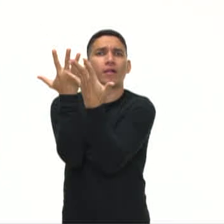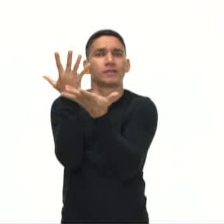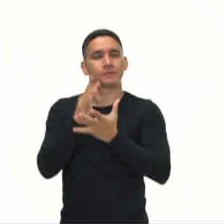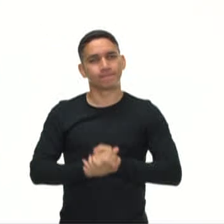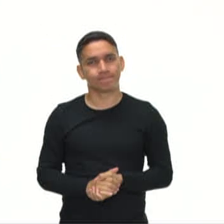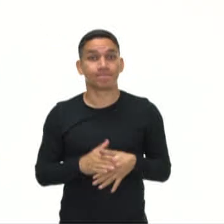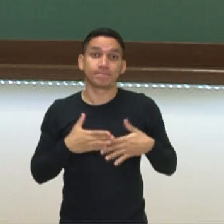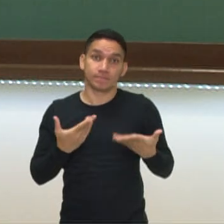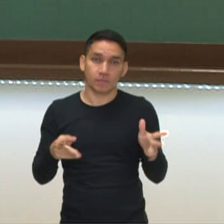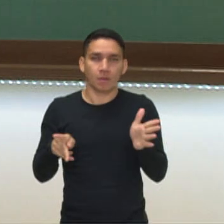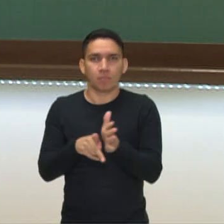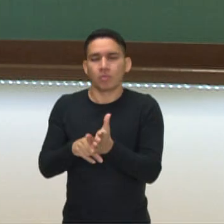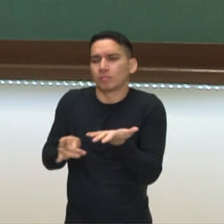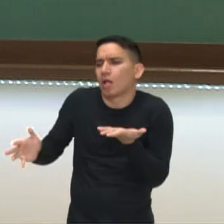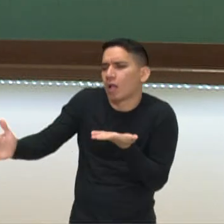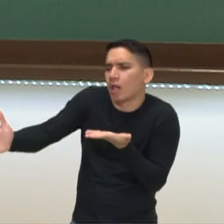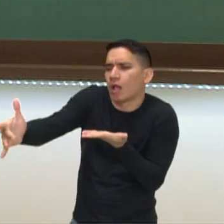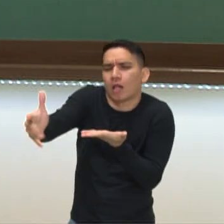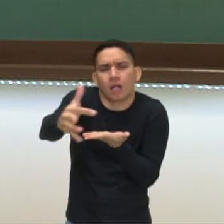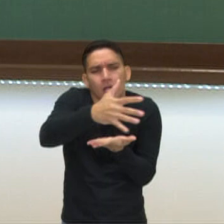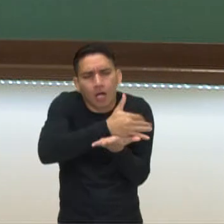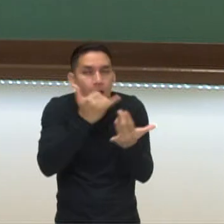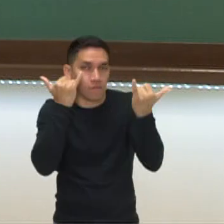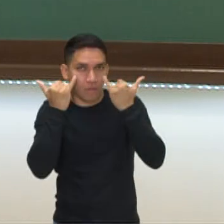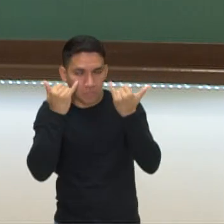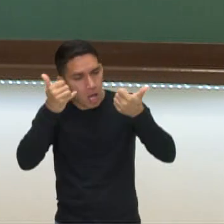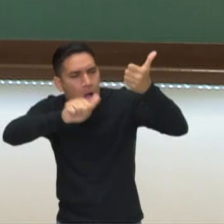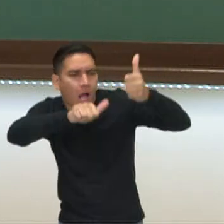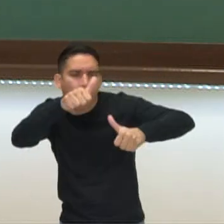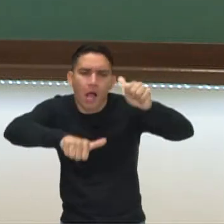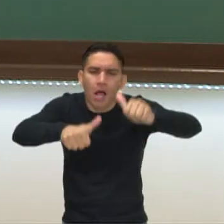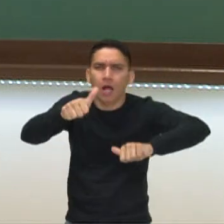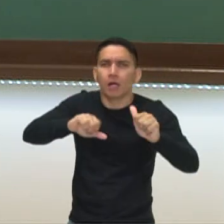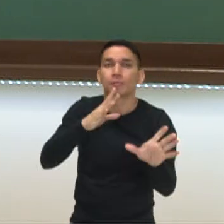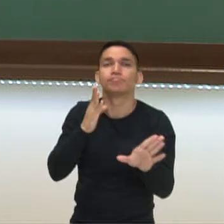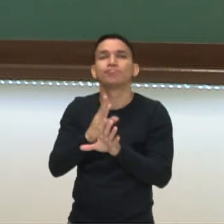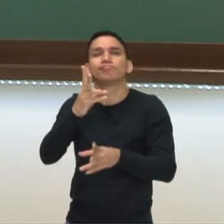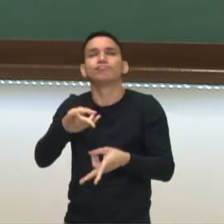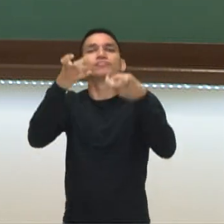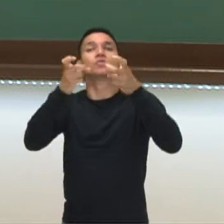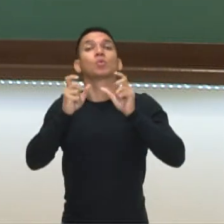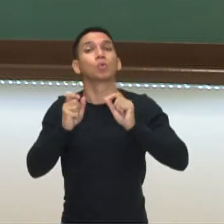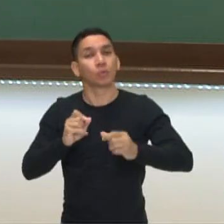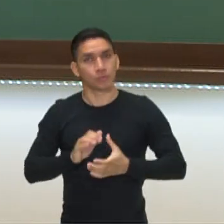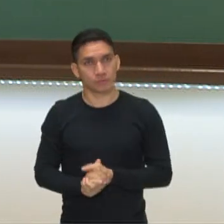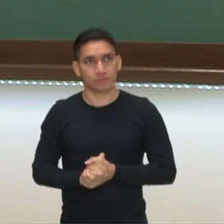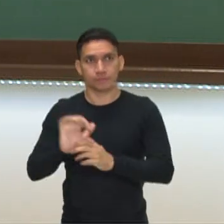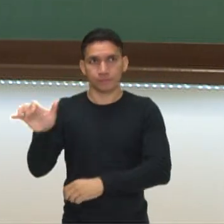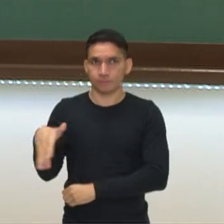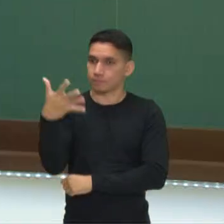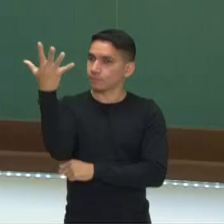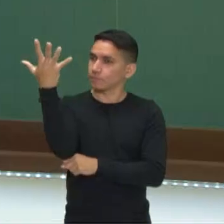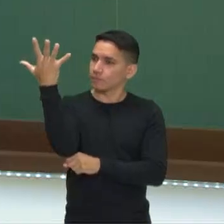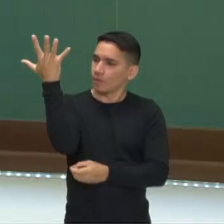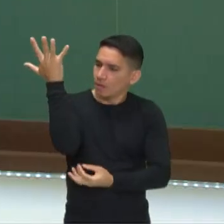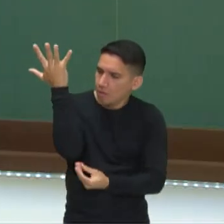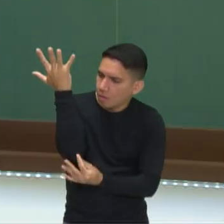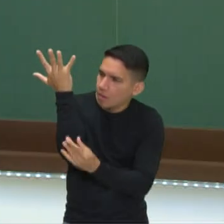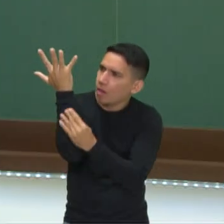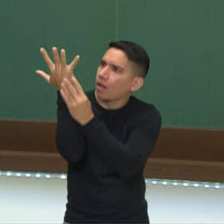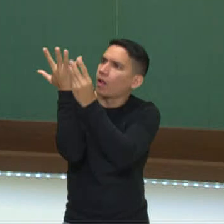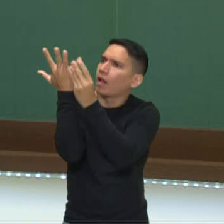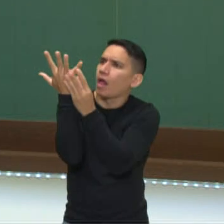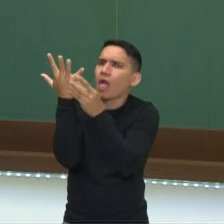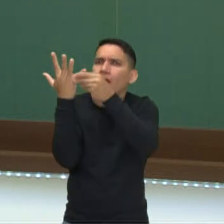Então, na coleta de dados, ele foi verificar e ele percebeu, então, que as folhas, elas fazem um